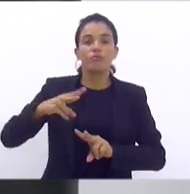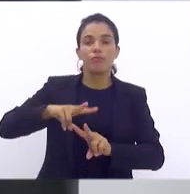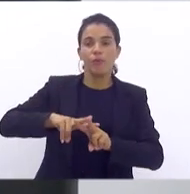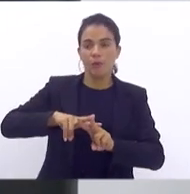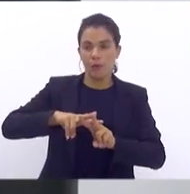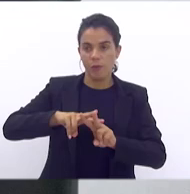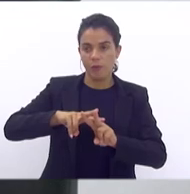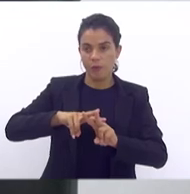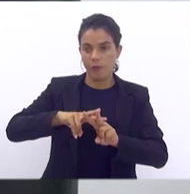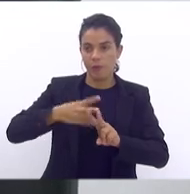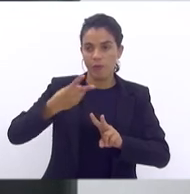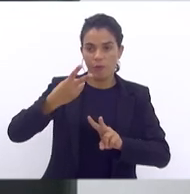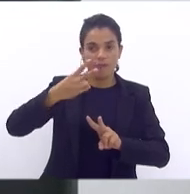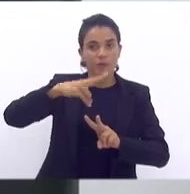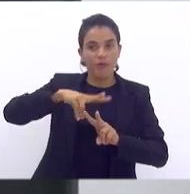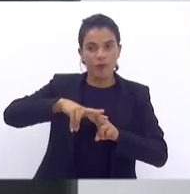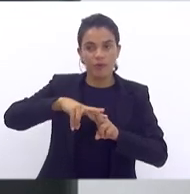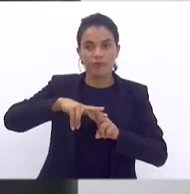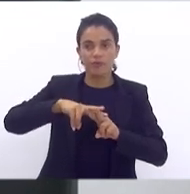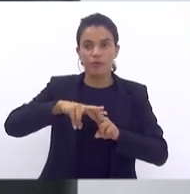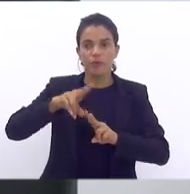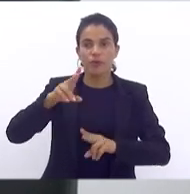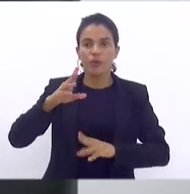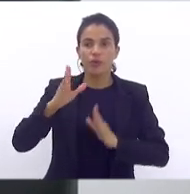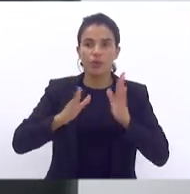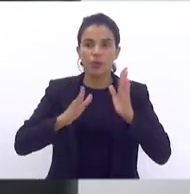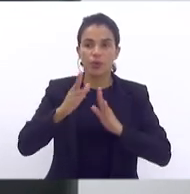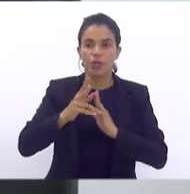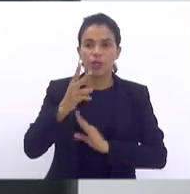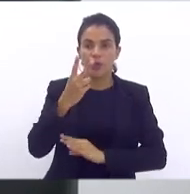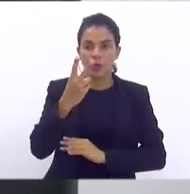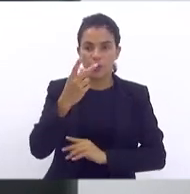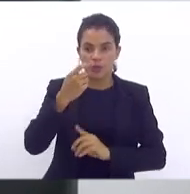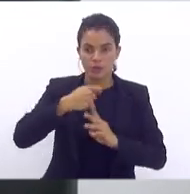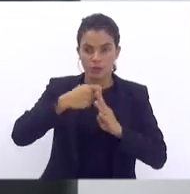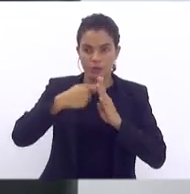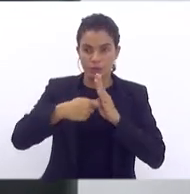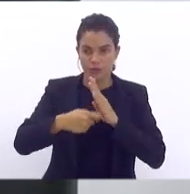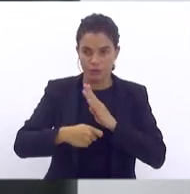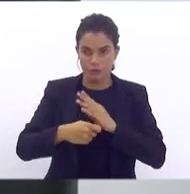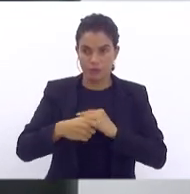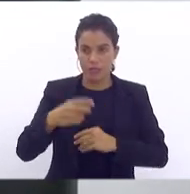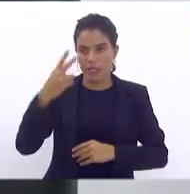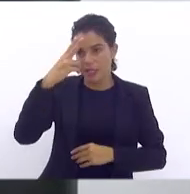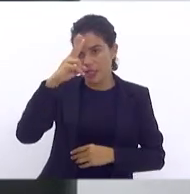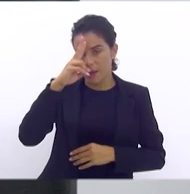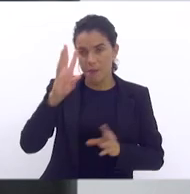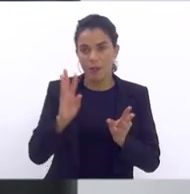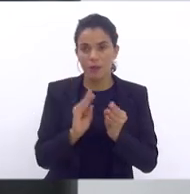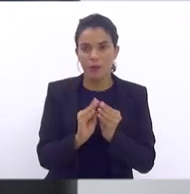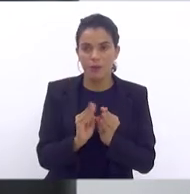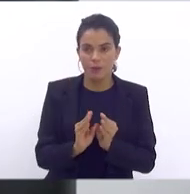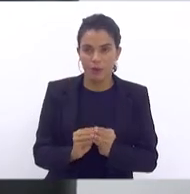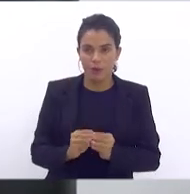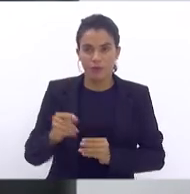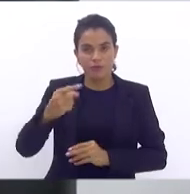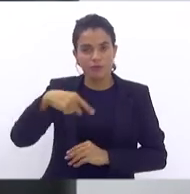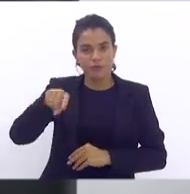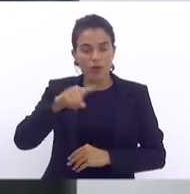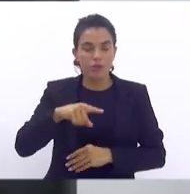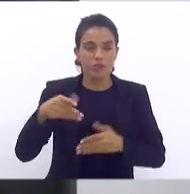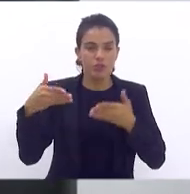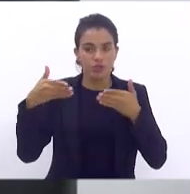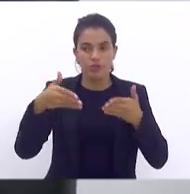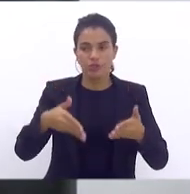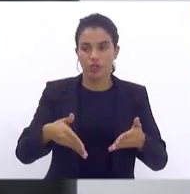num barranco durante 2 meses. Eu vou fazer minha fala inicial, relembrando um pouco, é importante, vocês estão chegando agora,